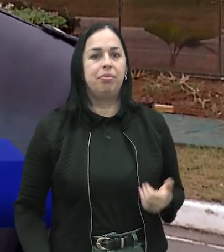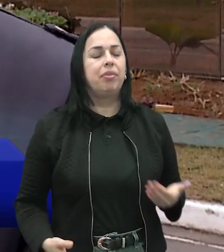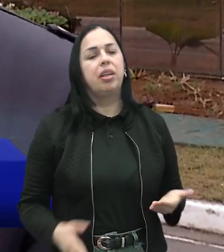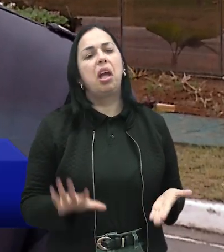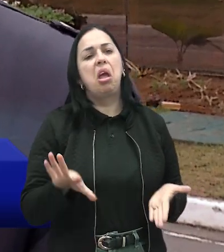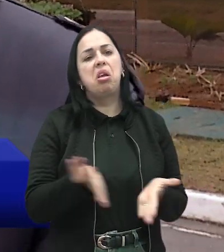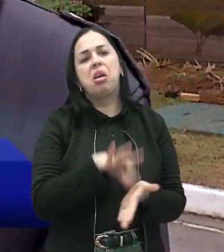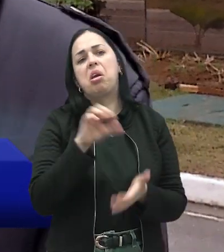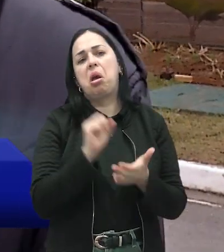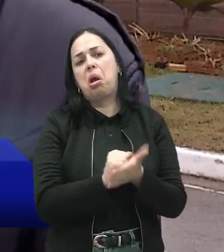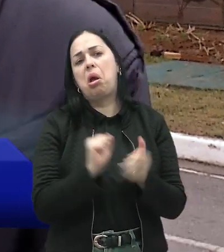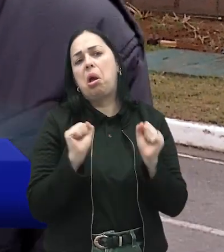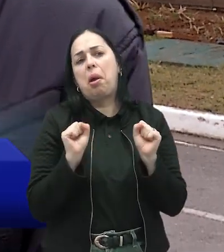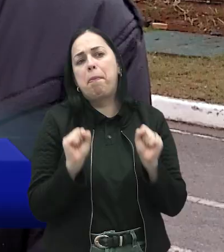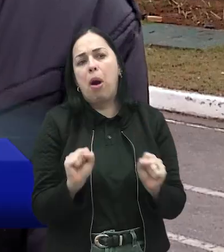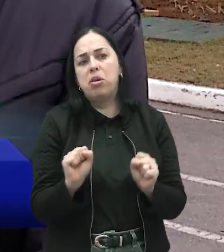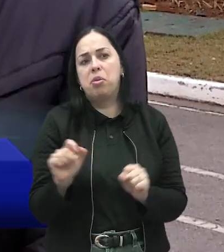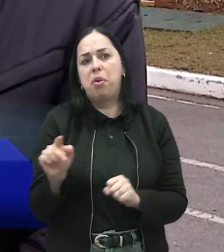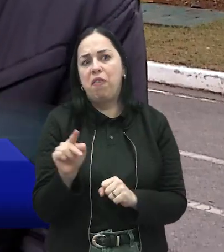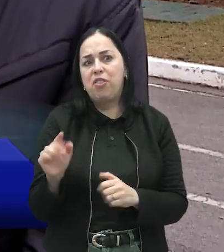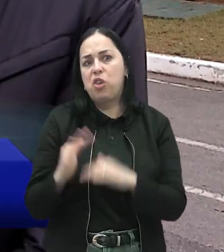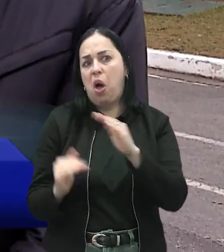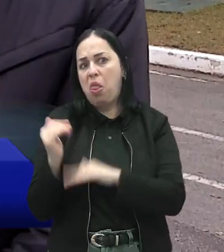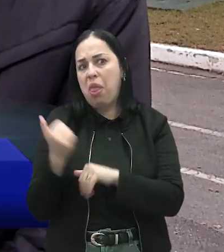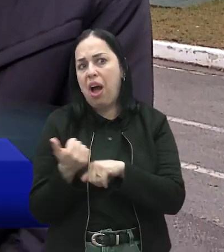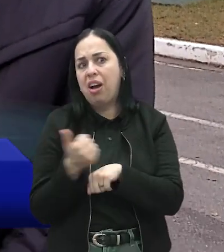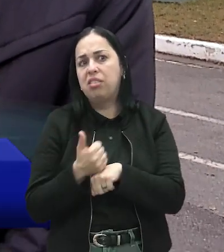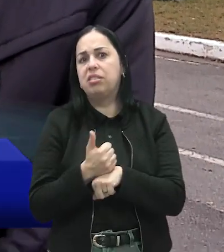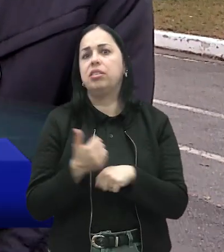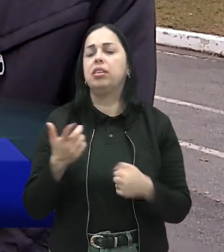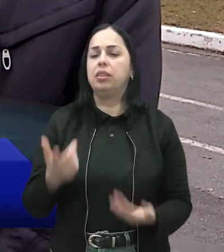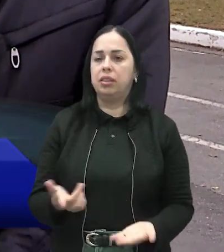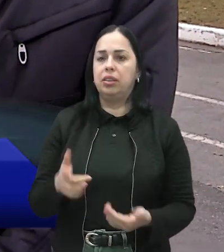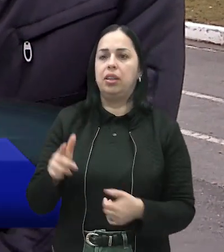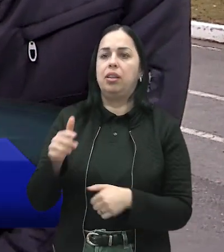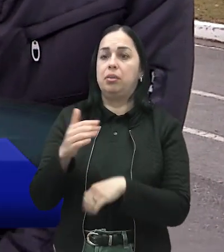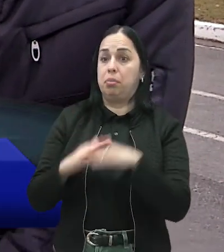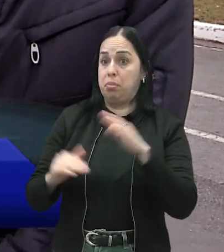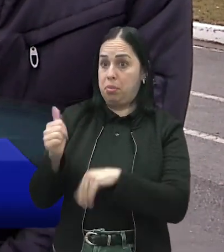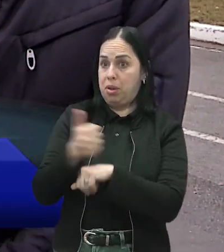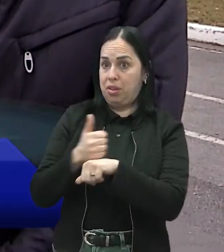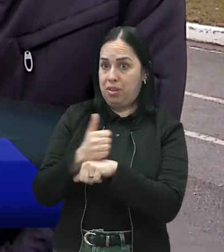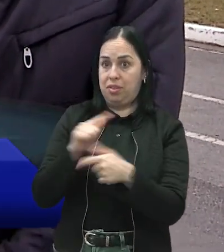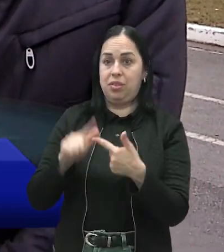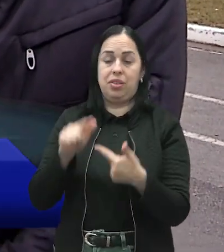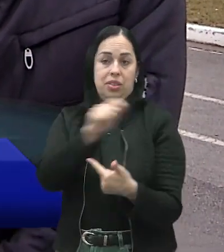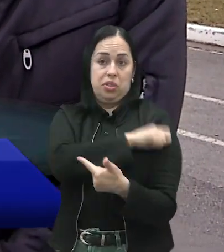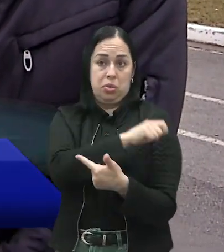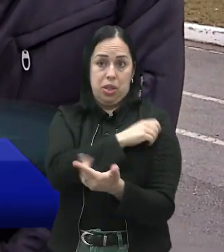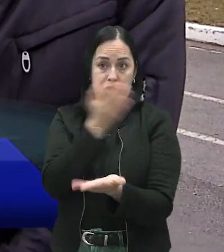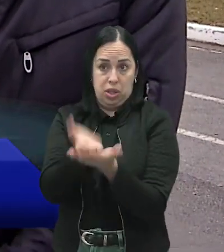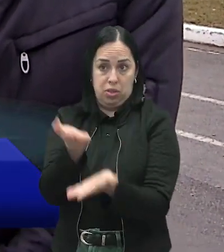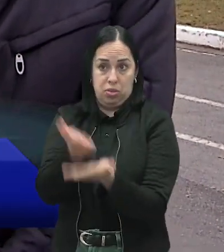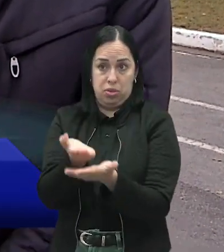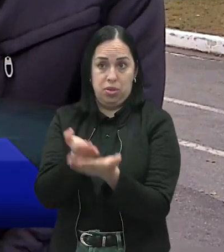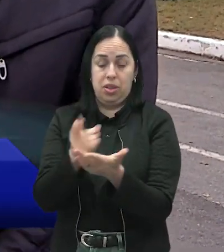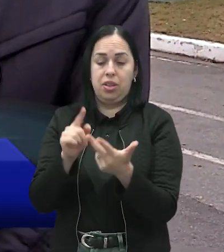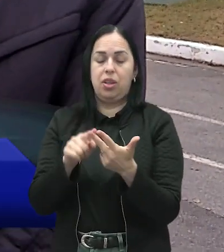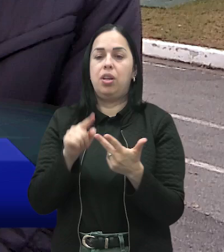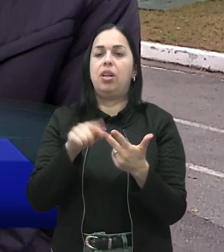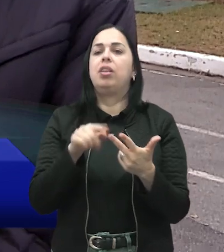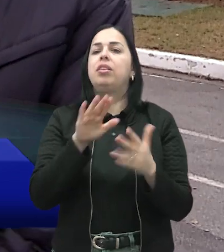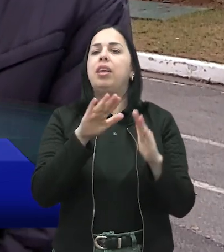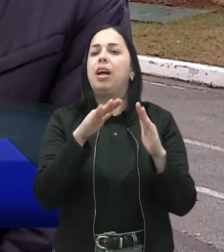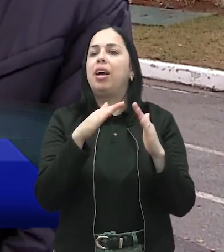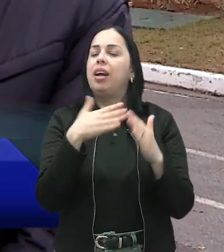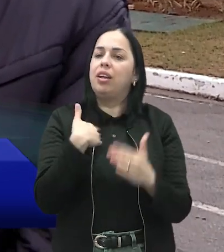www.paralimpico.com.br. E quem pode se inscrever? Educadores físicos, quem mais? Pode se inscrever profissionais e estudantes de educação física da